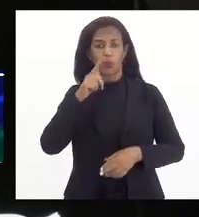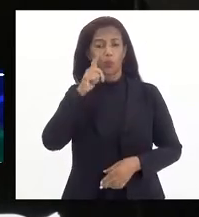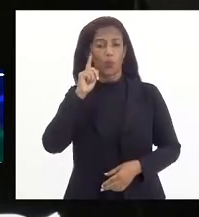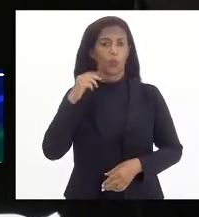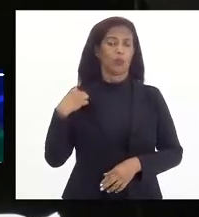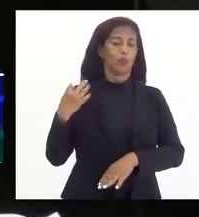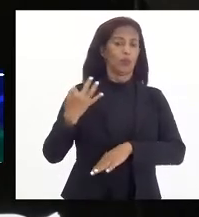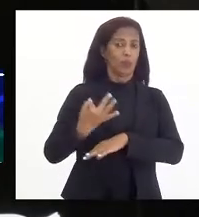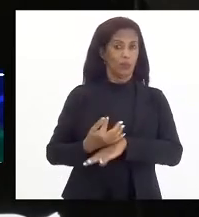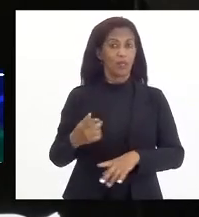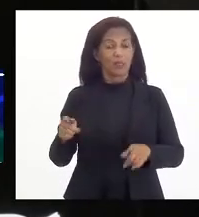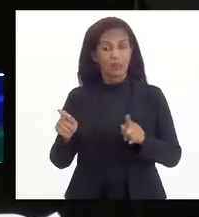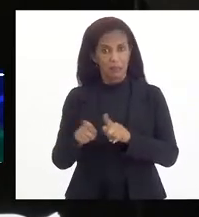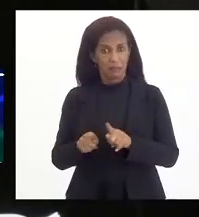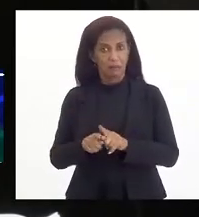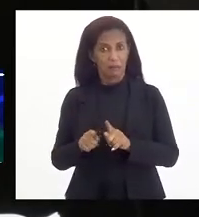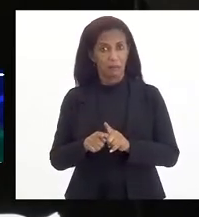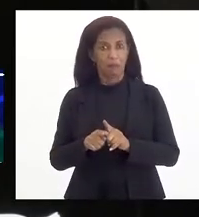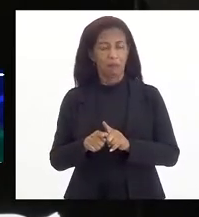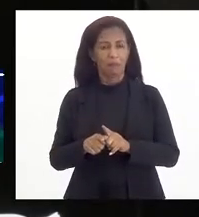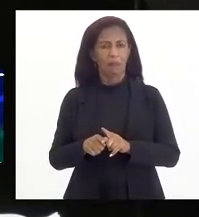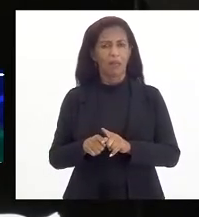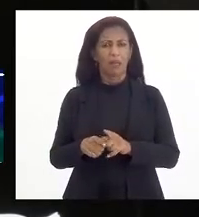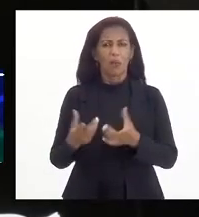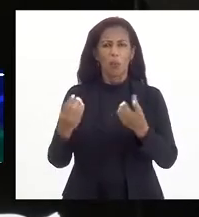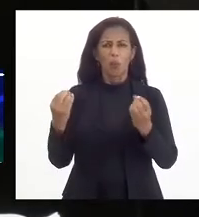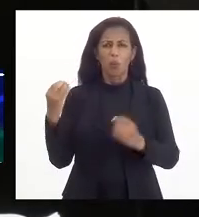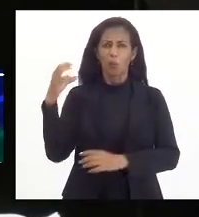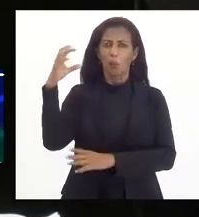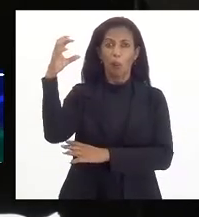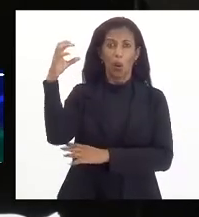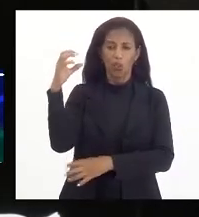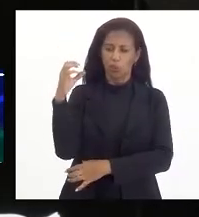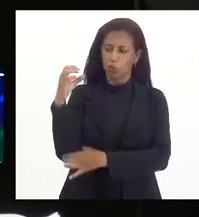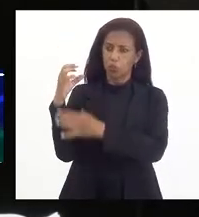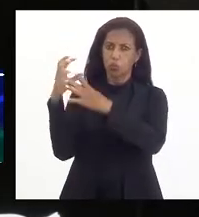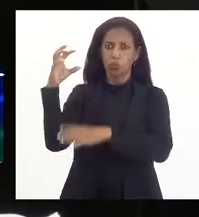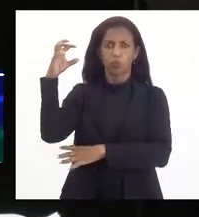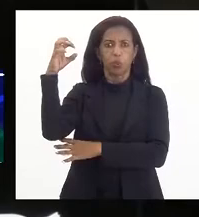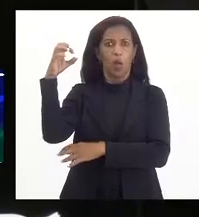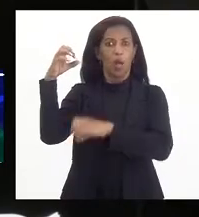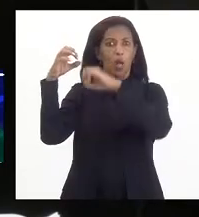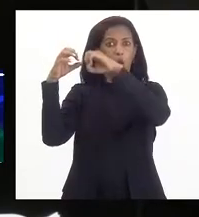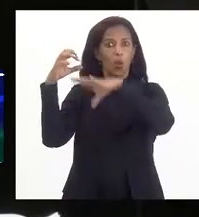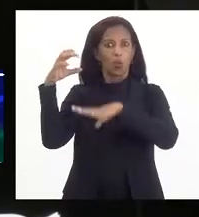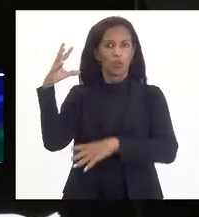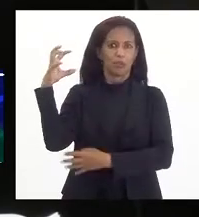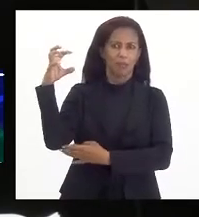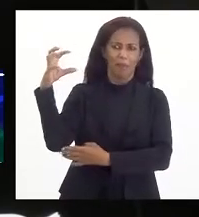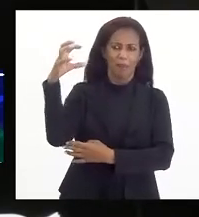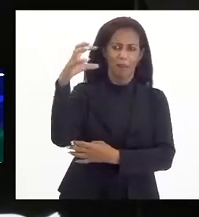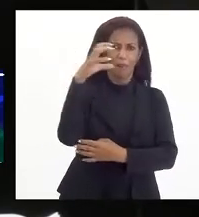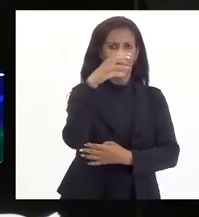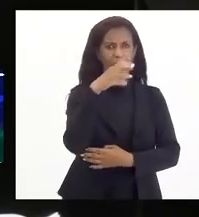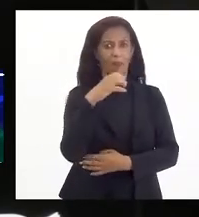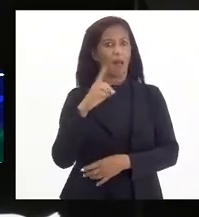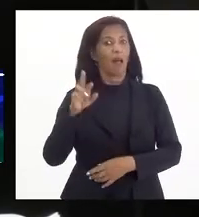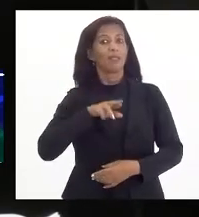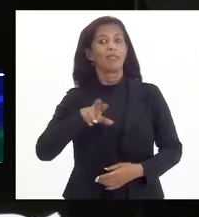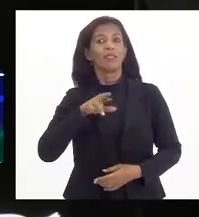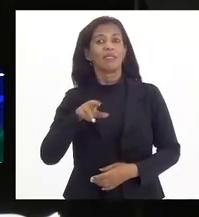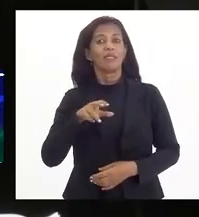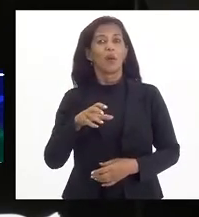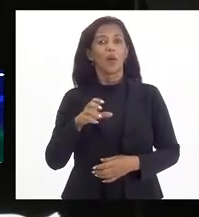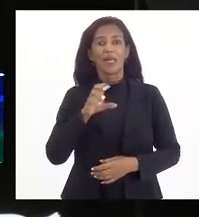e ao mesmo tempo vários postes que em comunidade carente na era dos pau o esporte noção de cimento